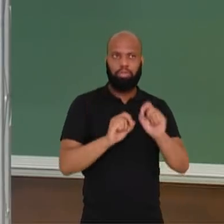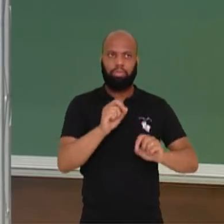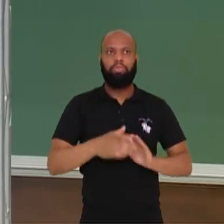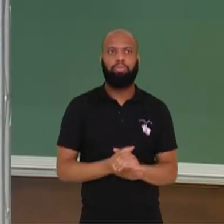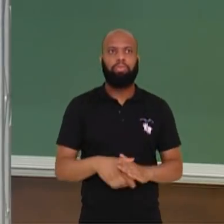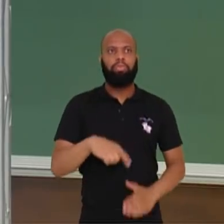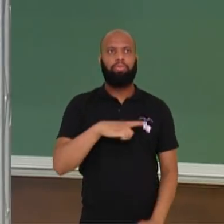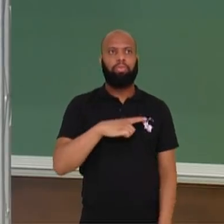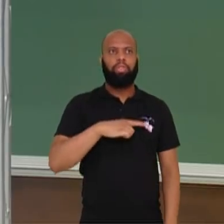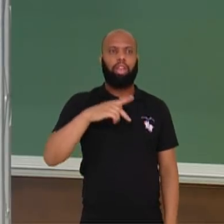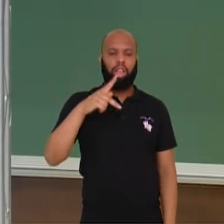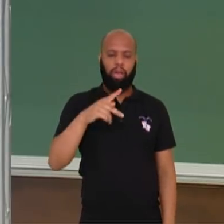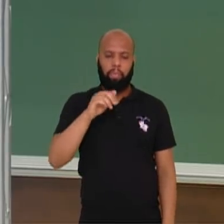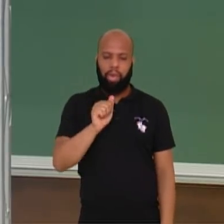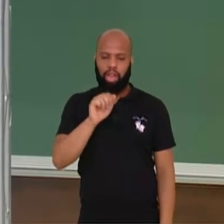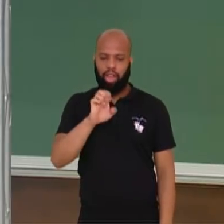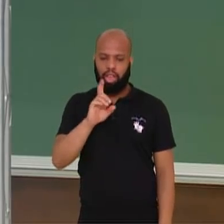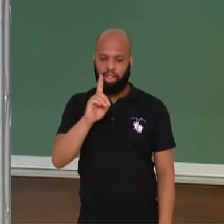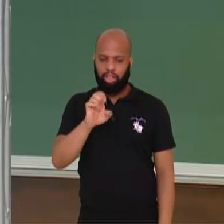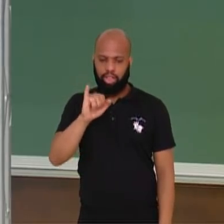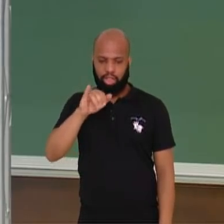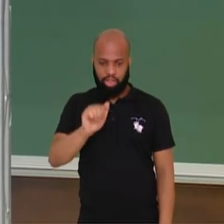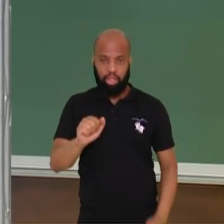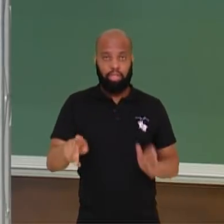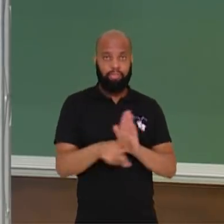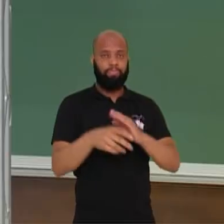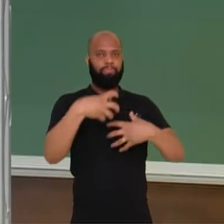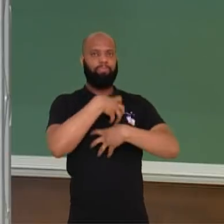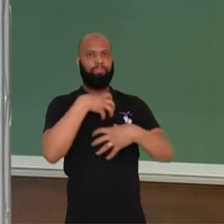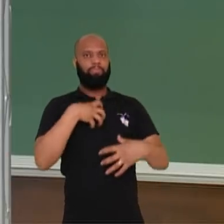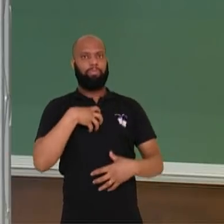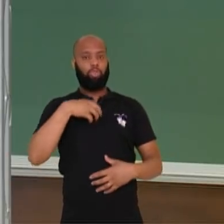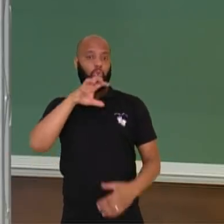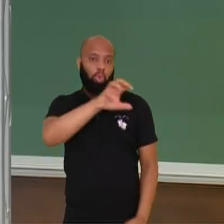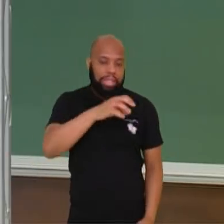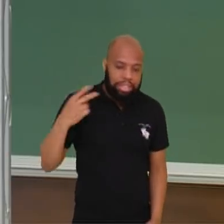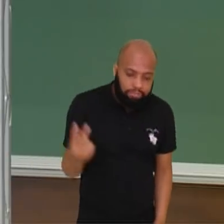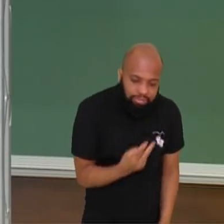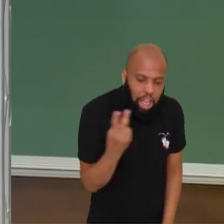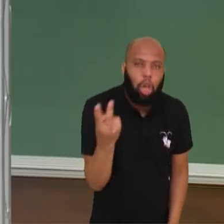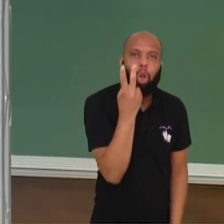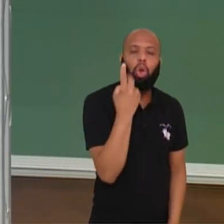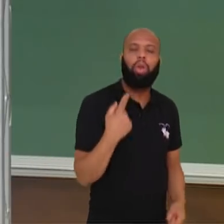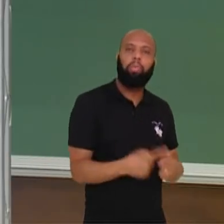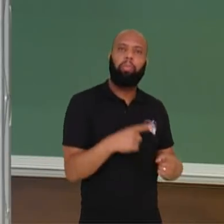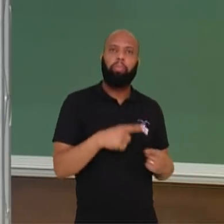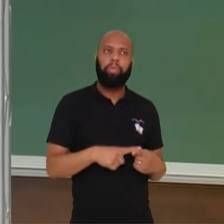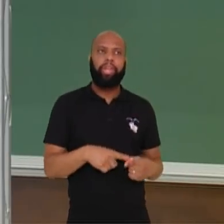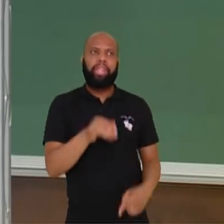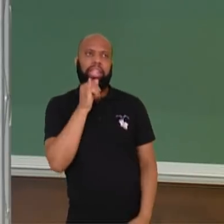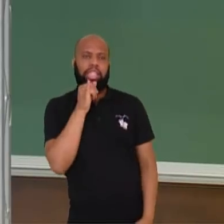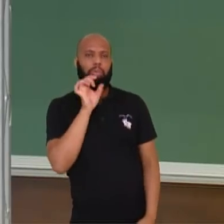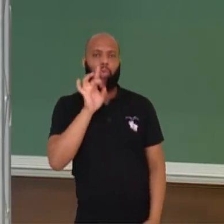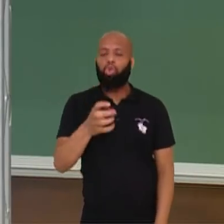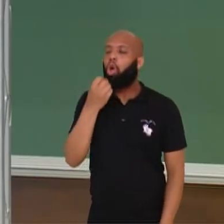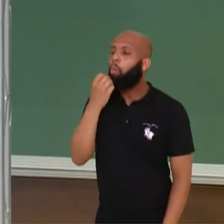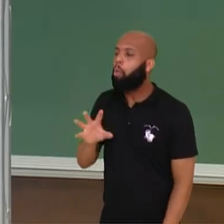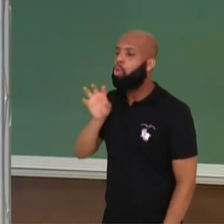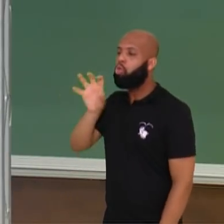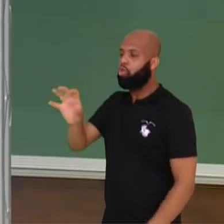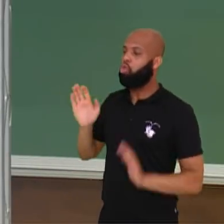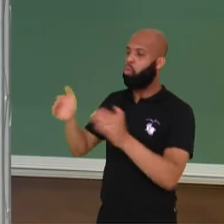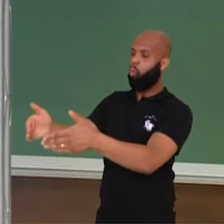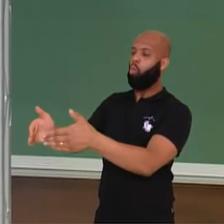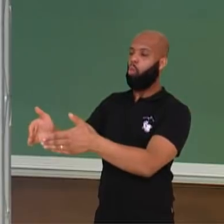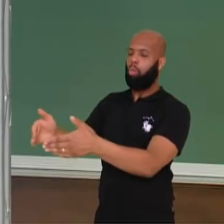paideia, esse ideal de virtude que não era nunca uma coisa só. Nunca era o especialista que é bom em uma coisa e não